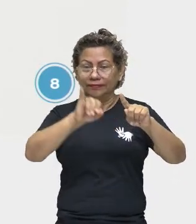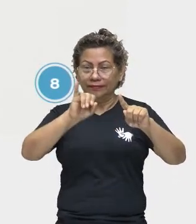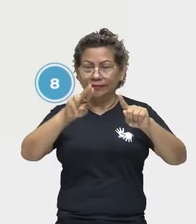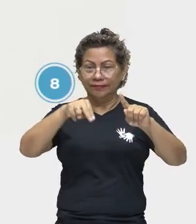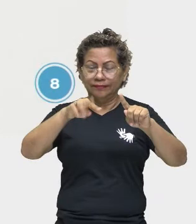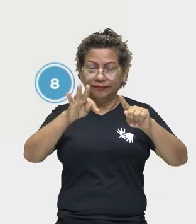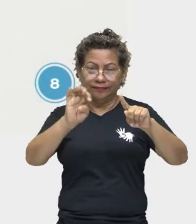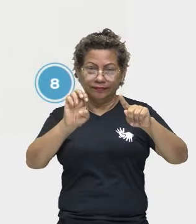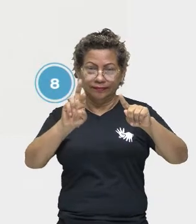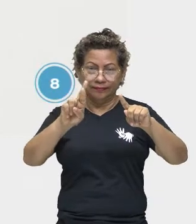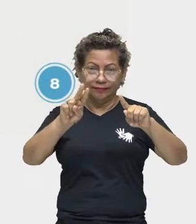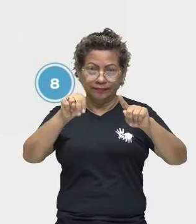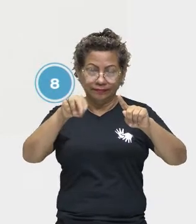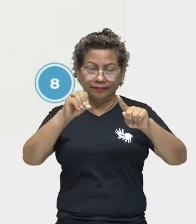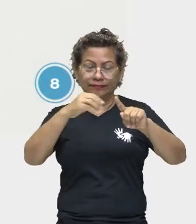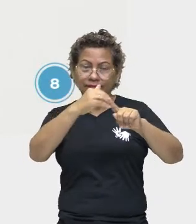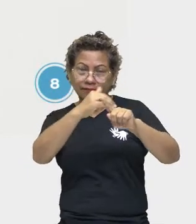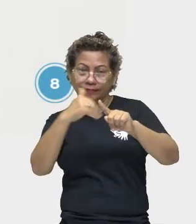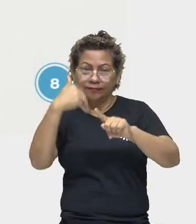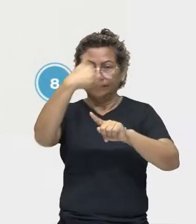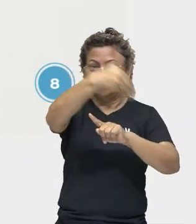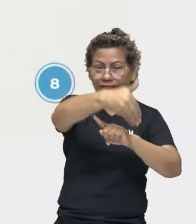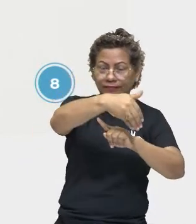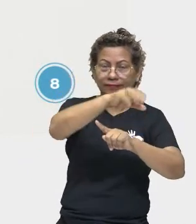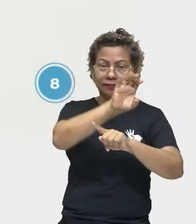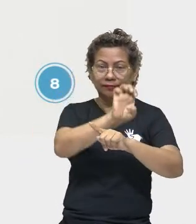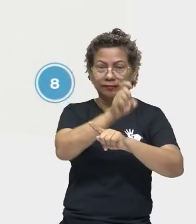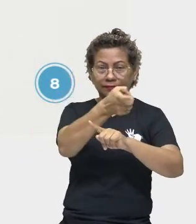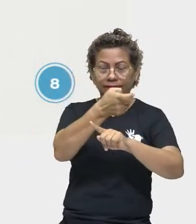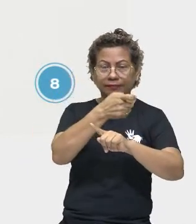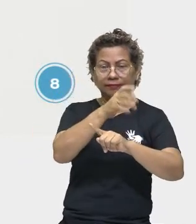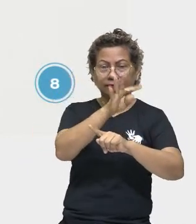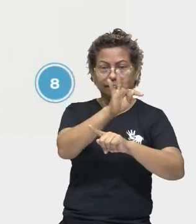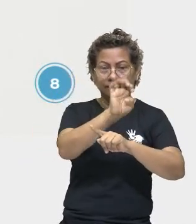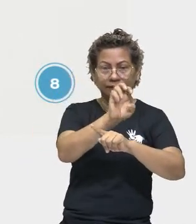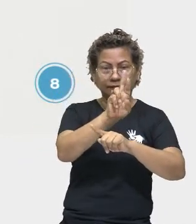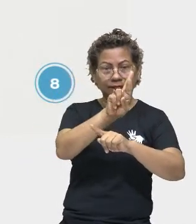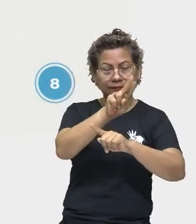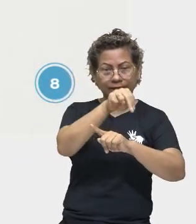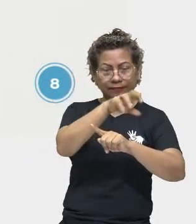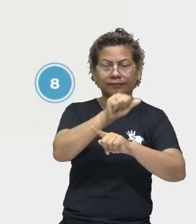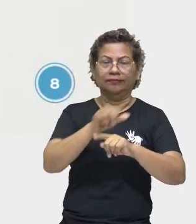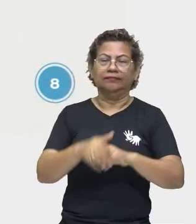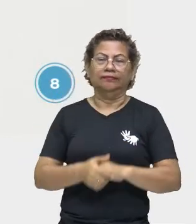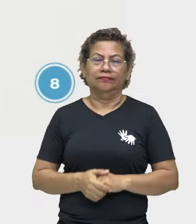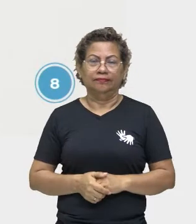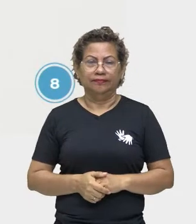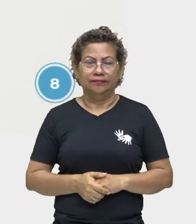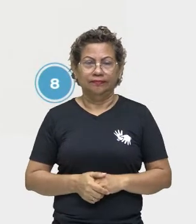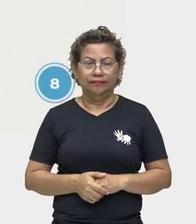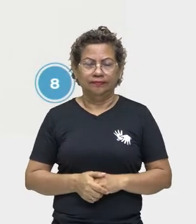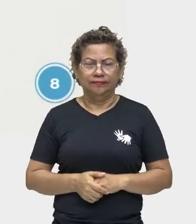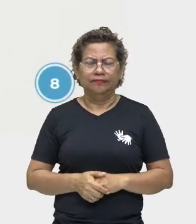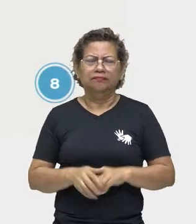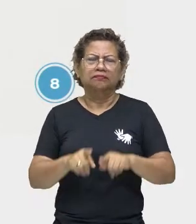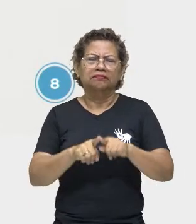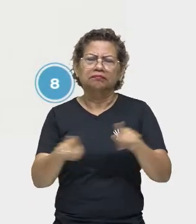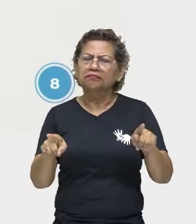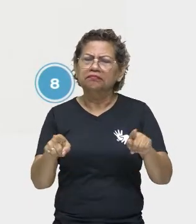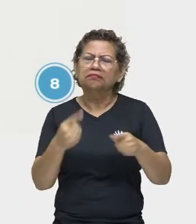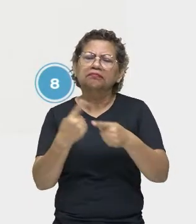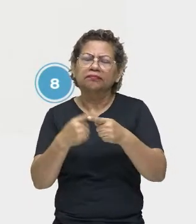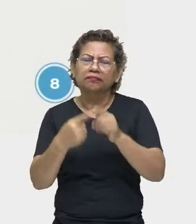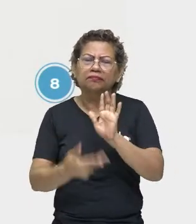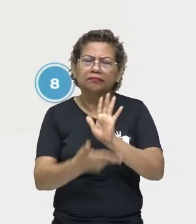interno e aqui é o ângulo externo. Ora, esse prolongamento é